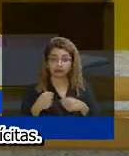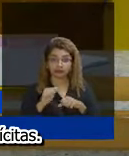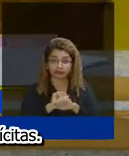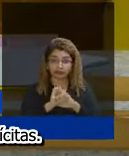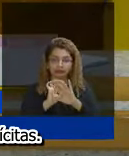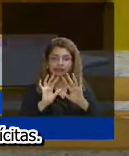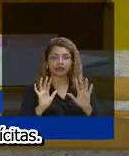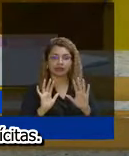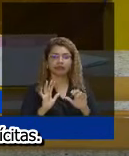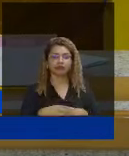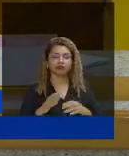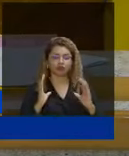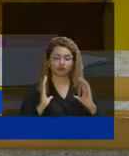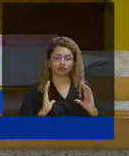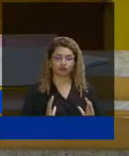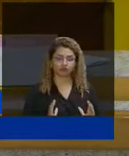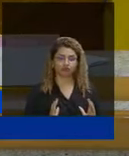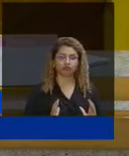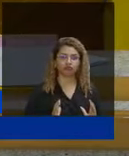com as condutas ilícitas.